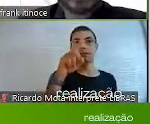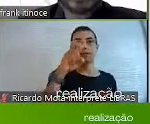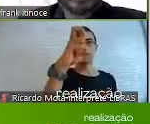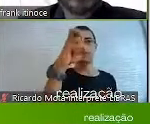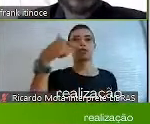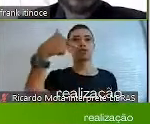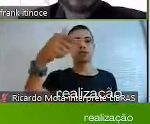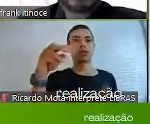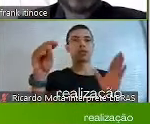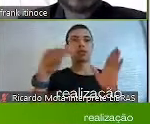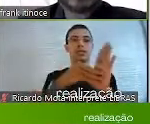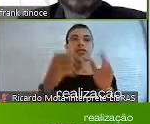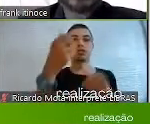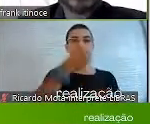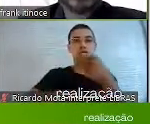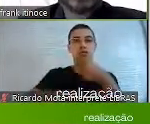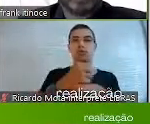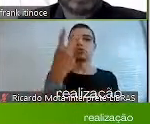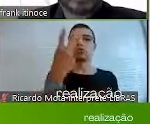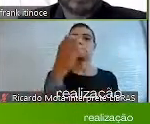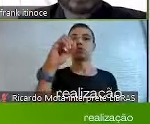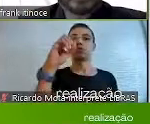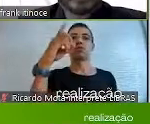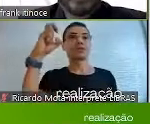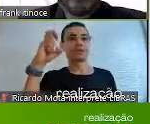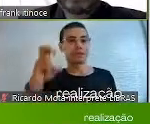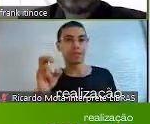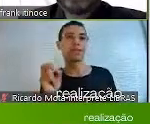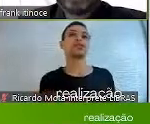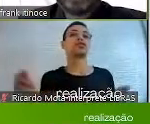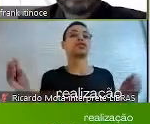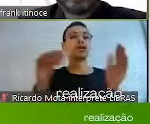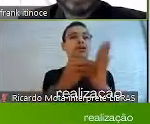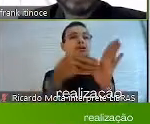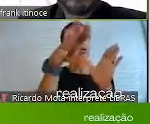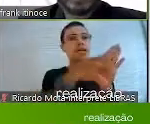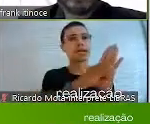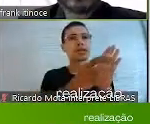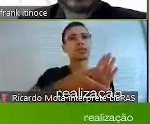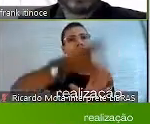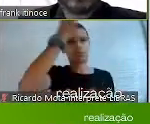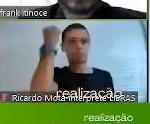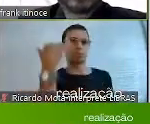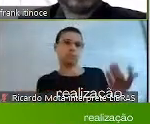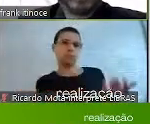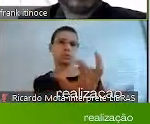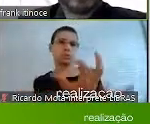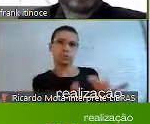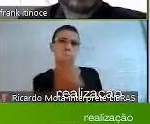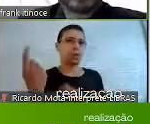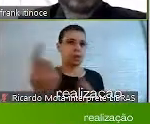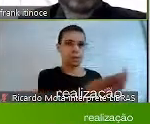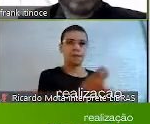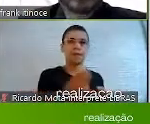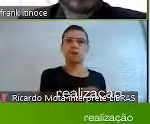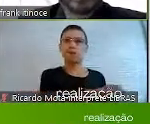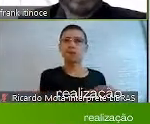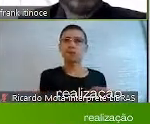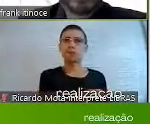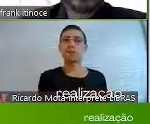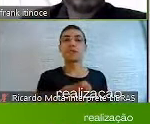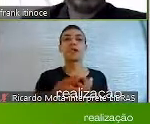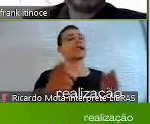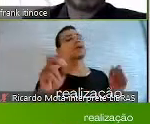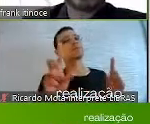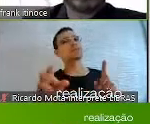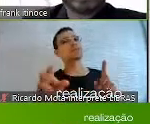de Proteção contra Incêndios e Emergências. É um código bem amplo, né? Ele pega não só a parte de prevenção de incêndios,